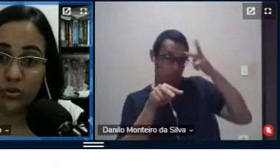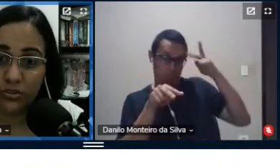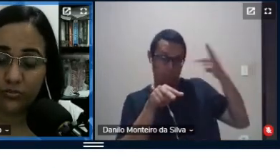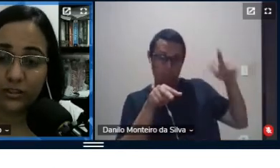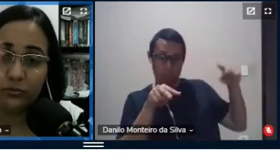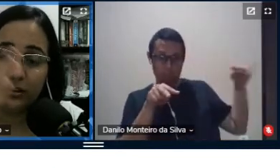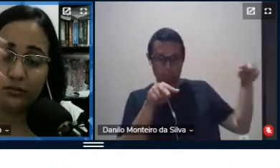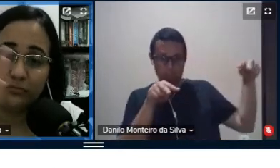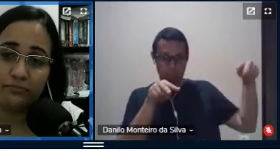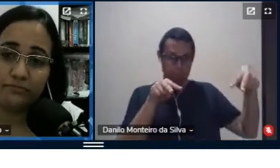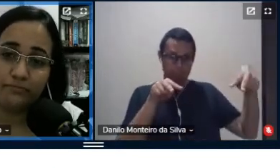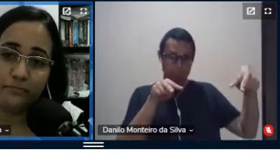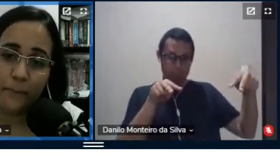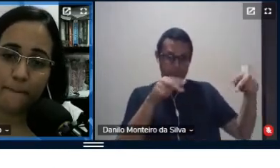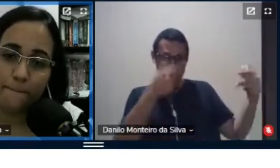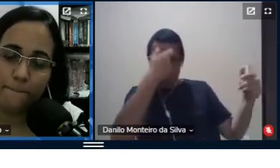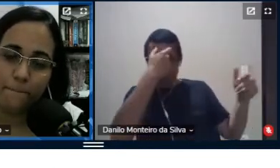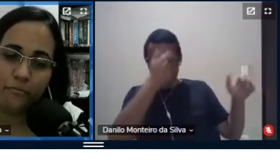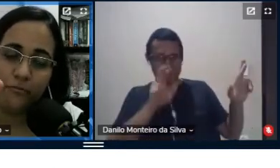isso é uma coisa, um